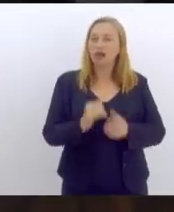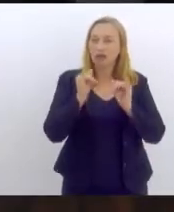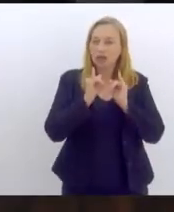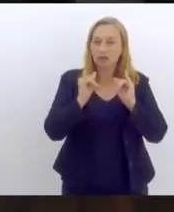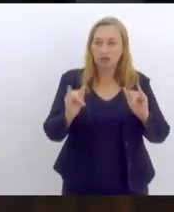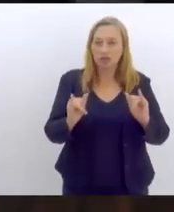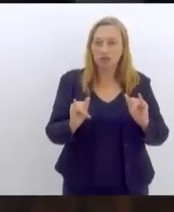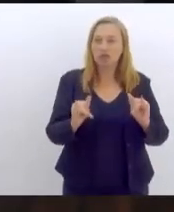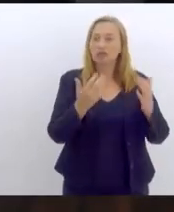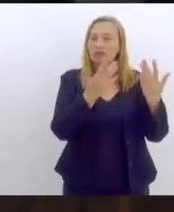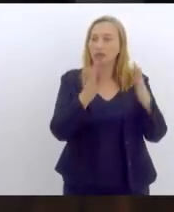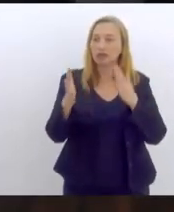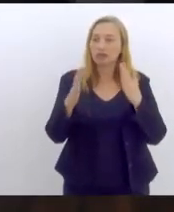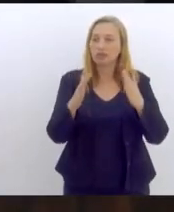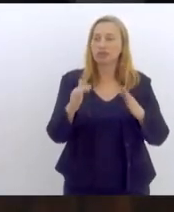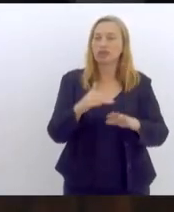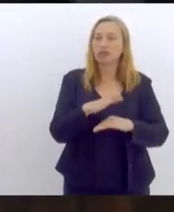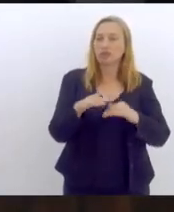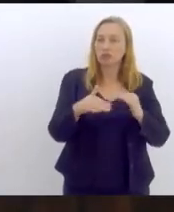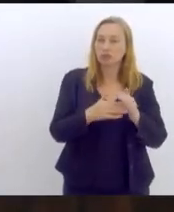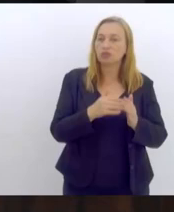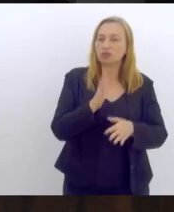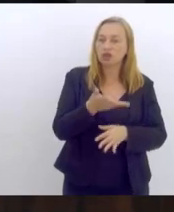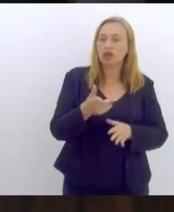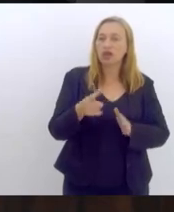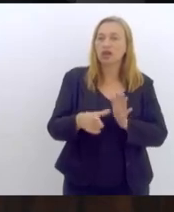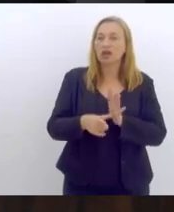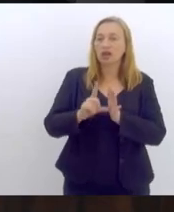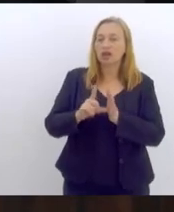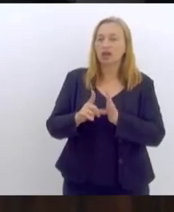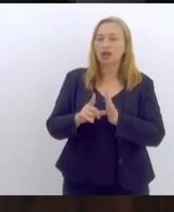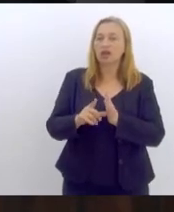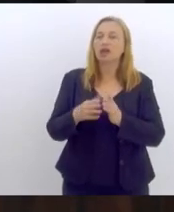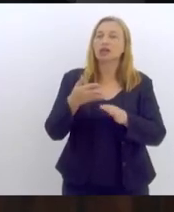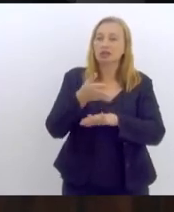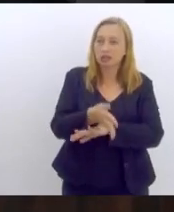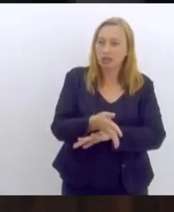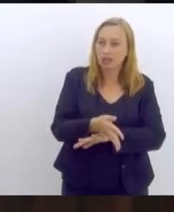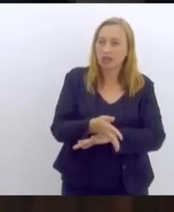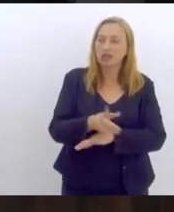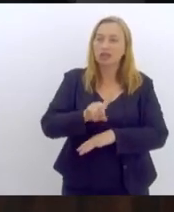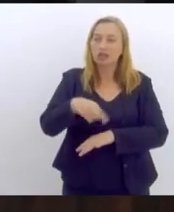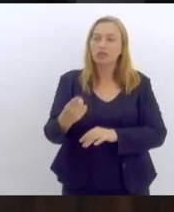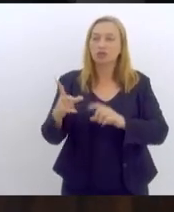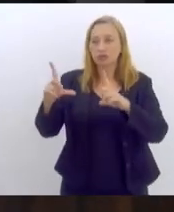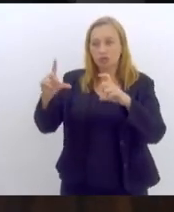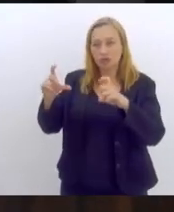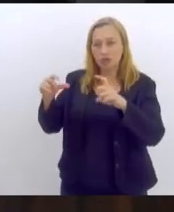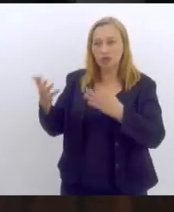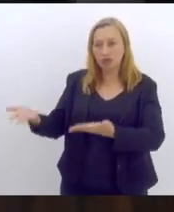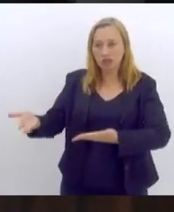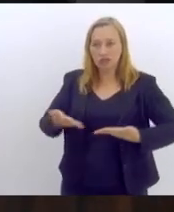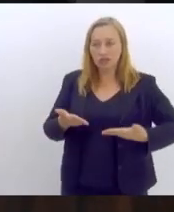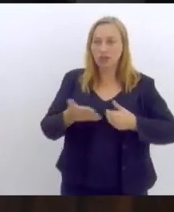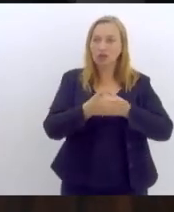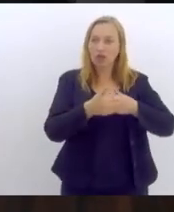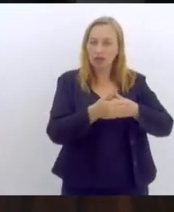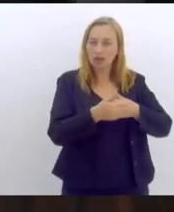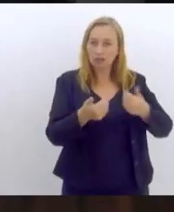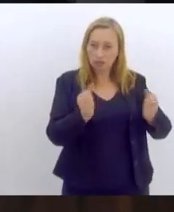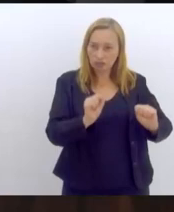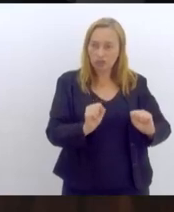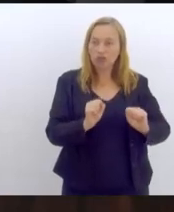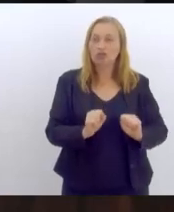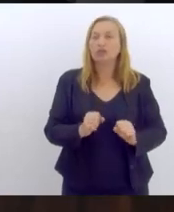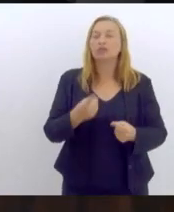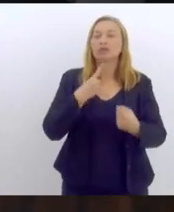anunciado, cumprimentei-las ali quando eu entrei. Daqui a pouco a gente vai tirar uma foto ali e recebê-los com o maior carinho possível.